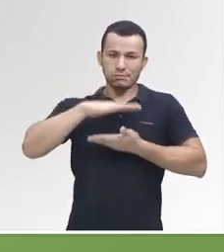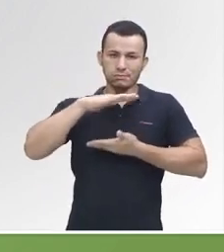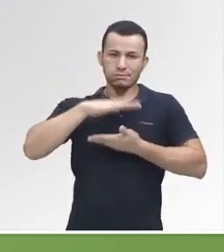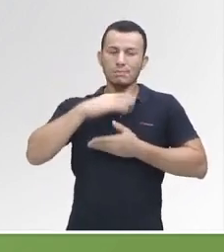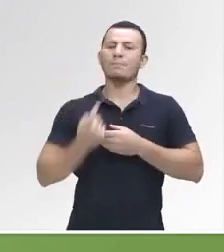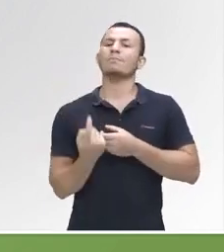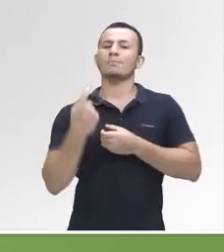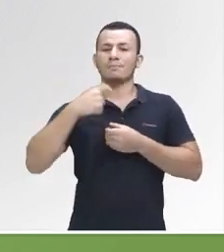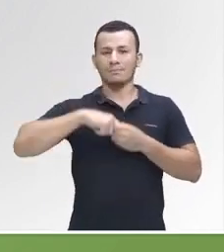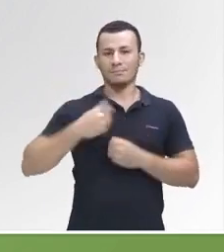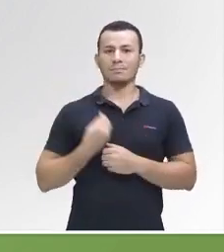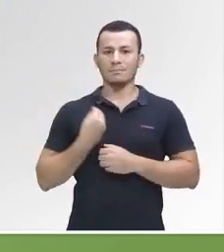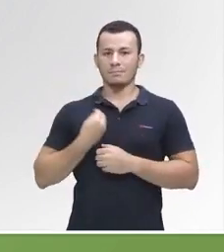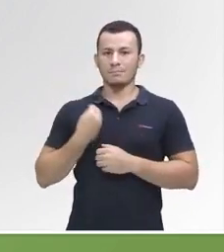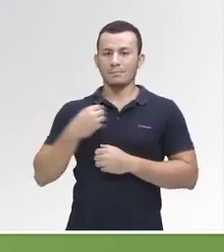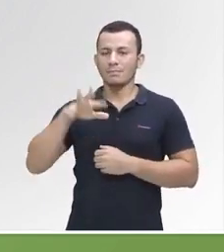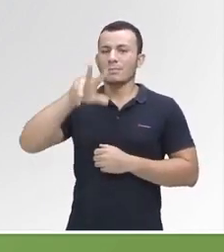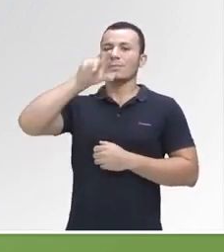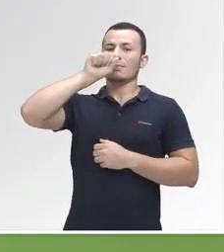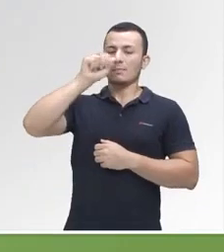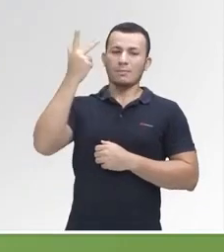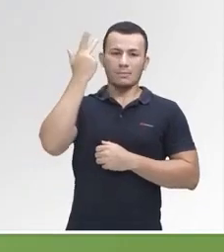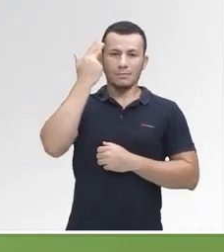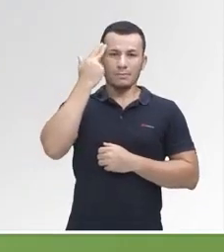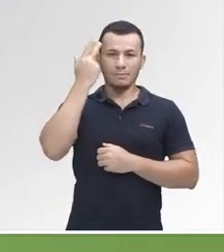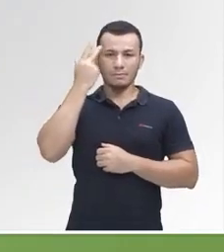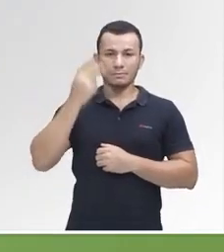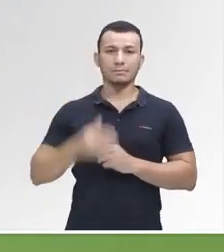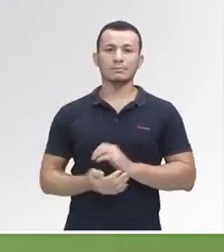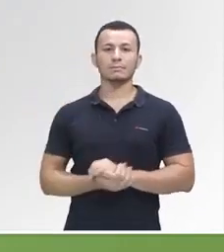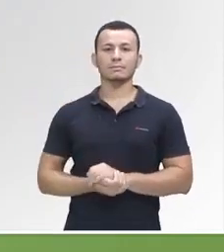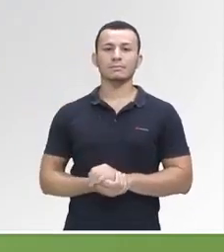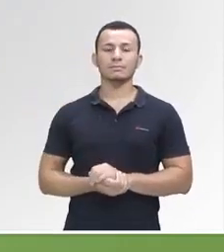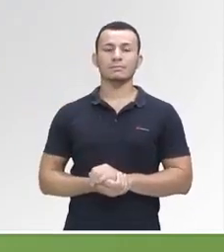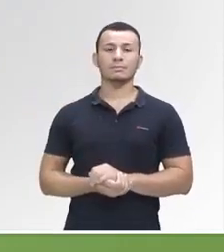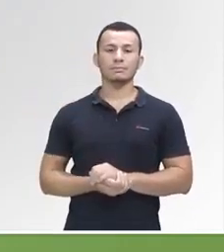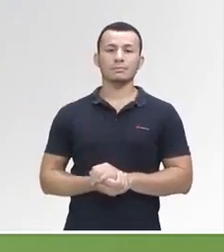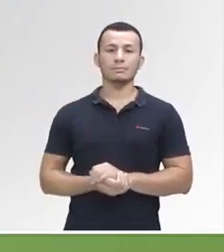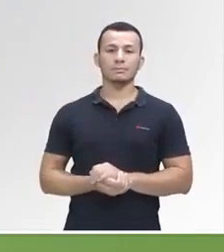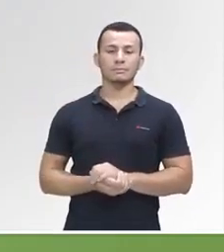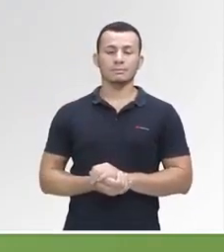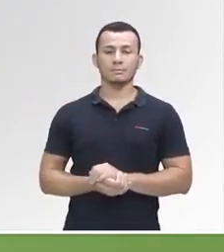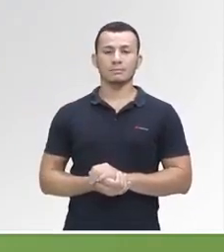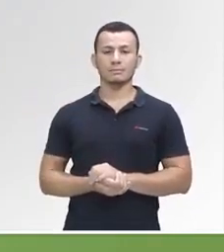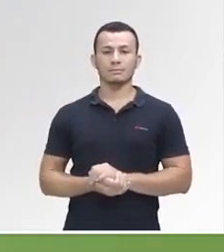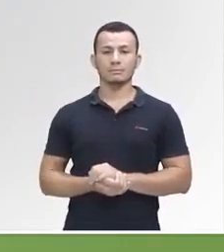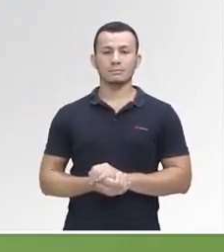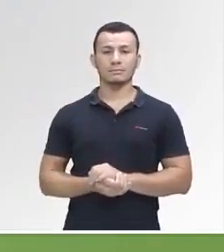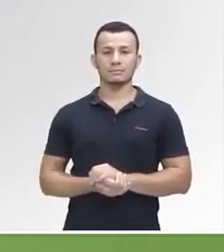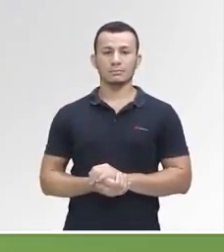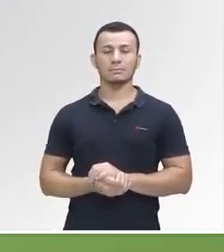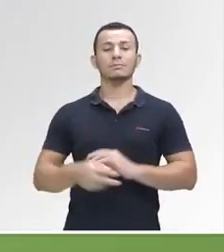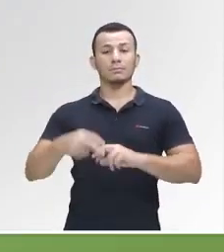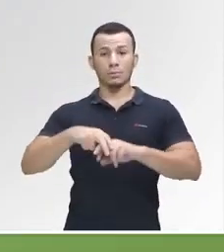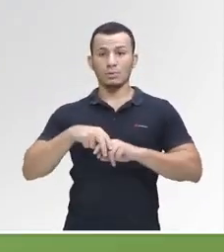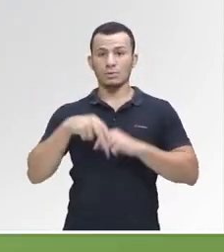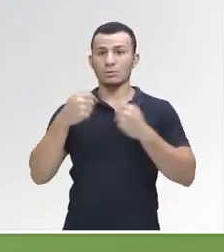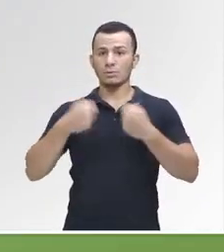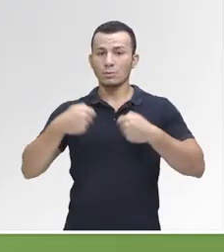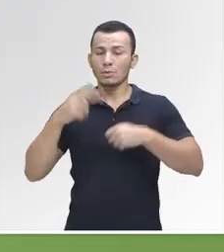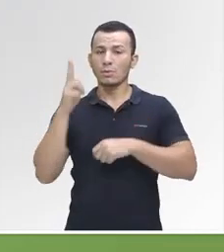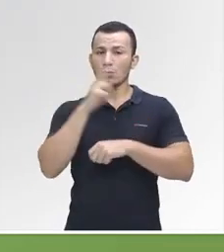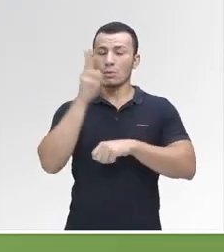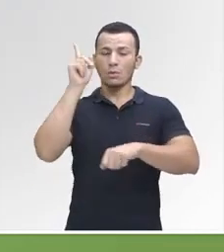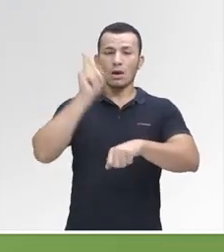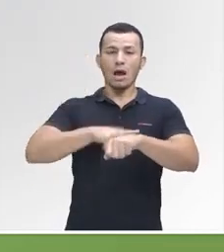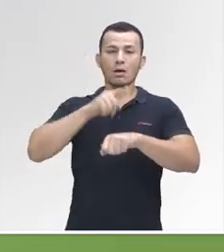indivíduo volte a respirar normalmente. Por isso que é necessário que se faça rapidamente, né? Logo após o